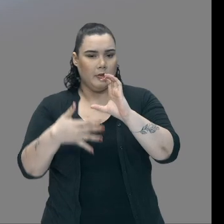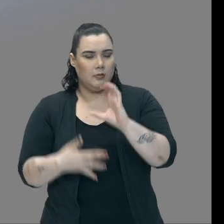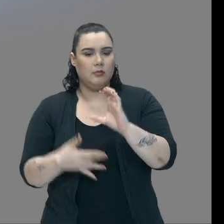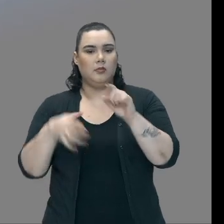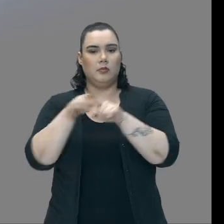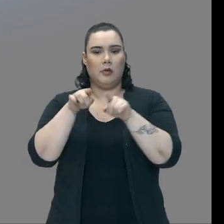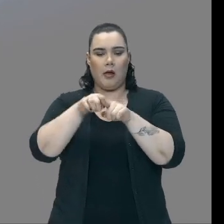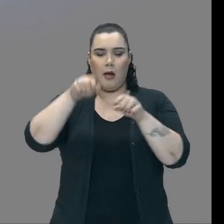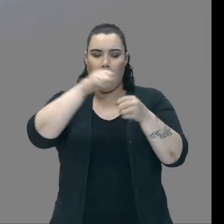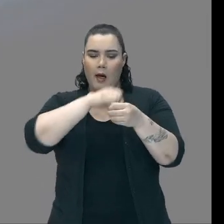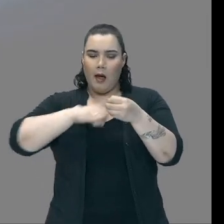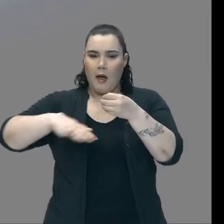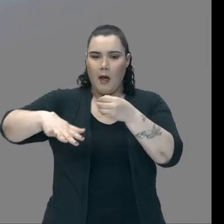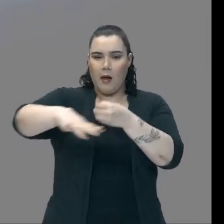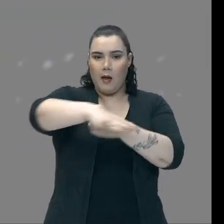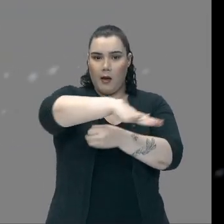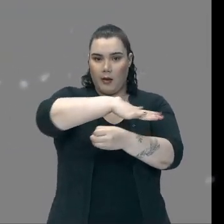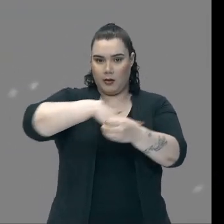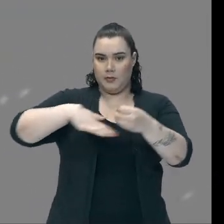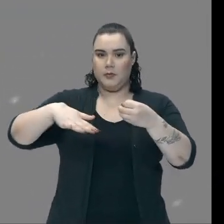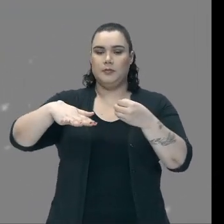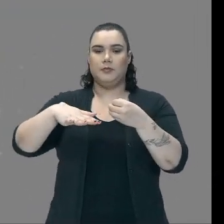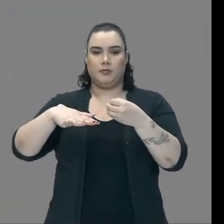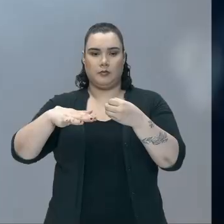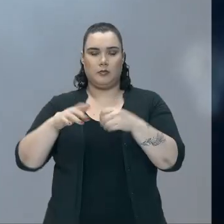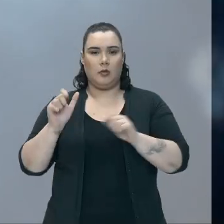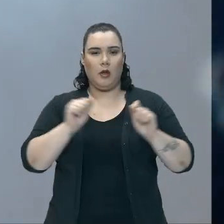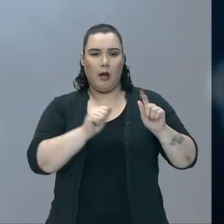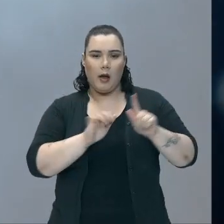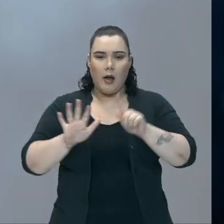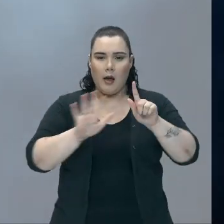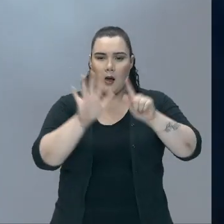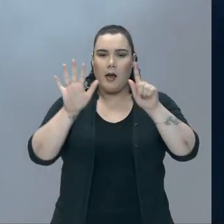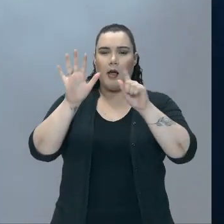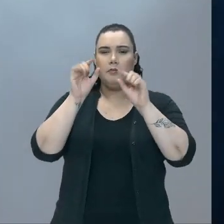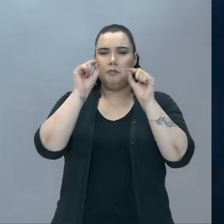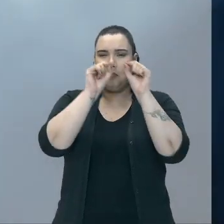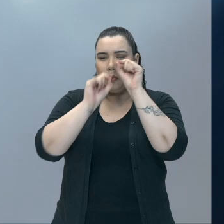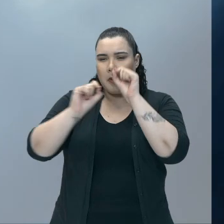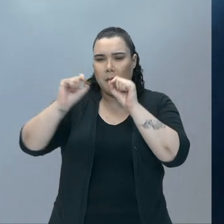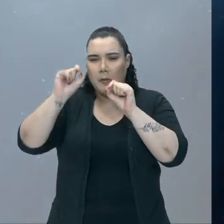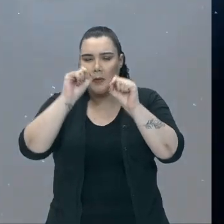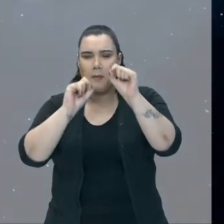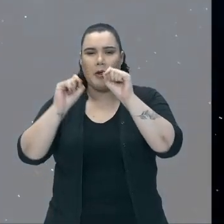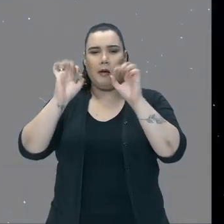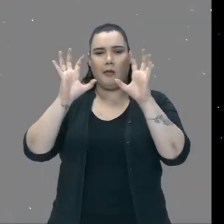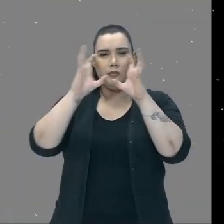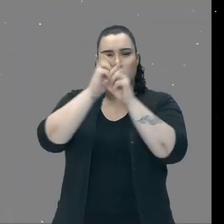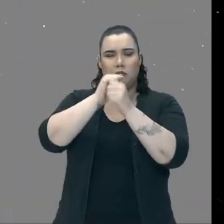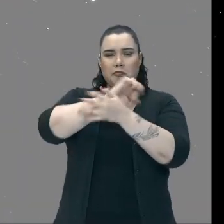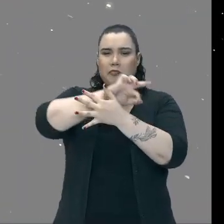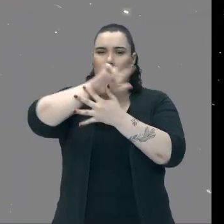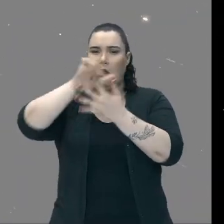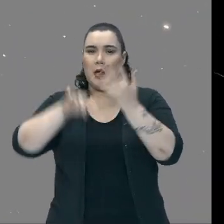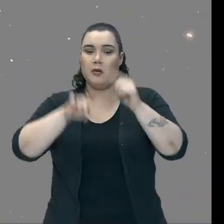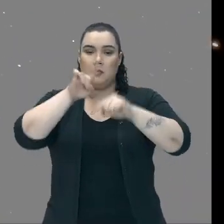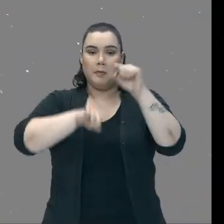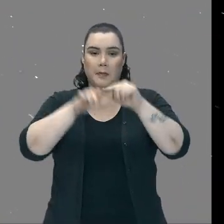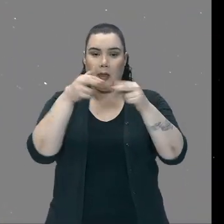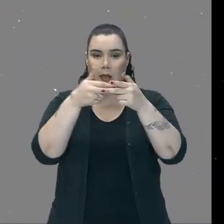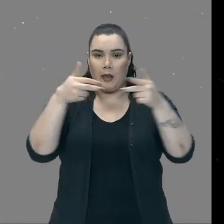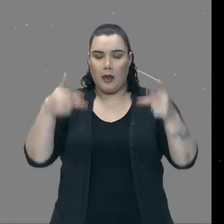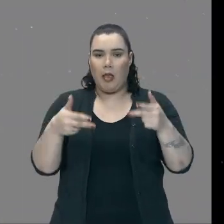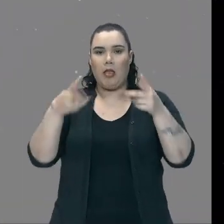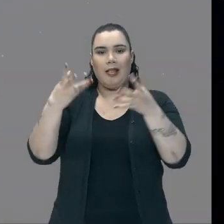halo galáctico que a envolve. Gases, poeira estelar, matéria escura e vários outros corpos celestes